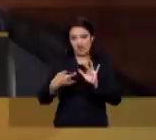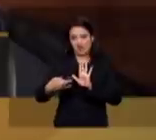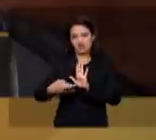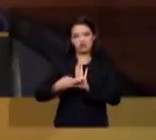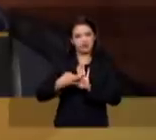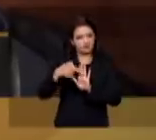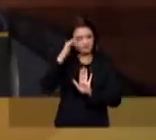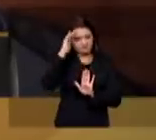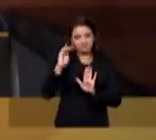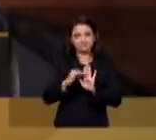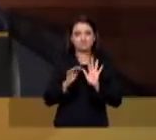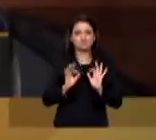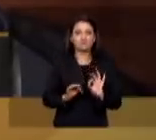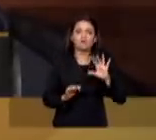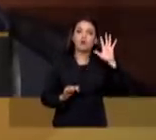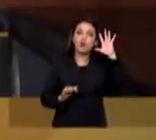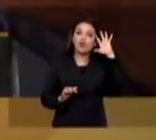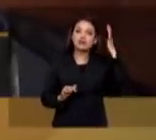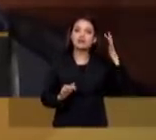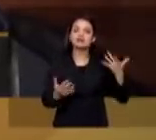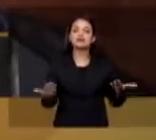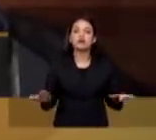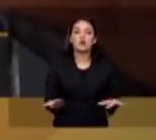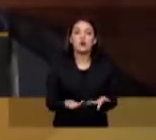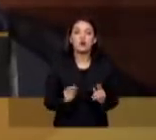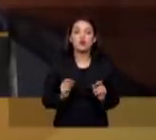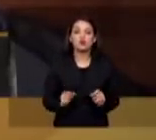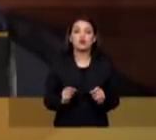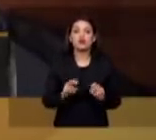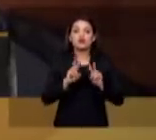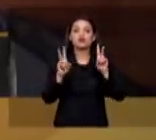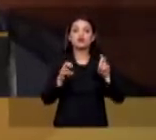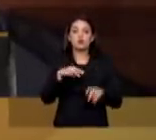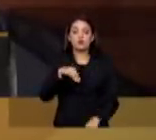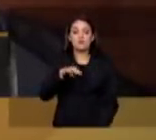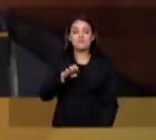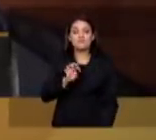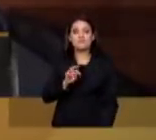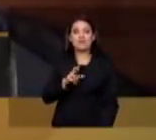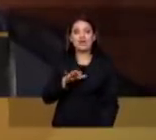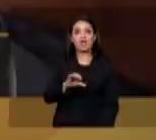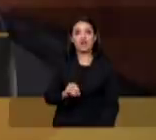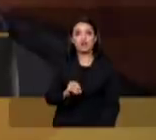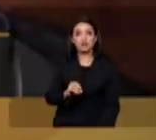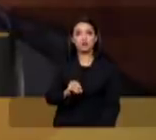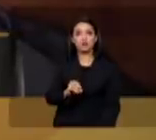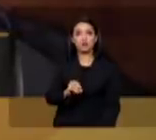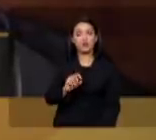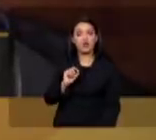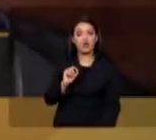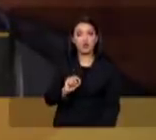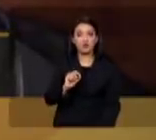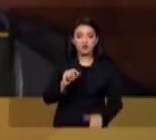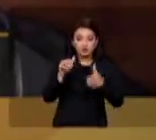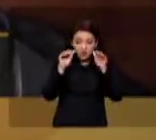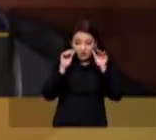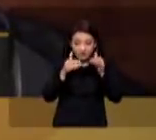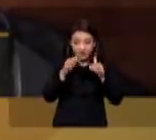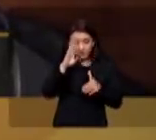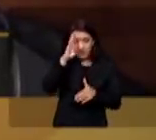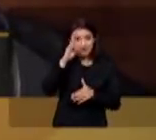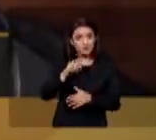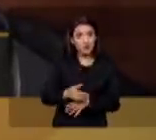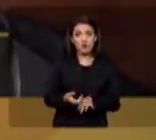Tribunal Federal, a decisão ora agravada se refere ao mérito da impetração, ou seja, não se cuidava